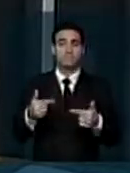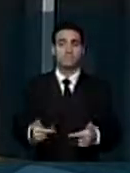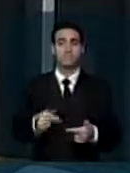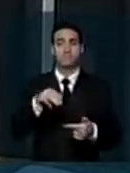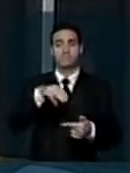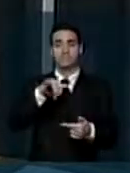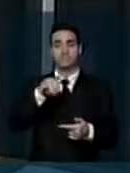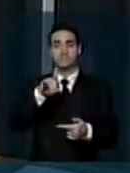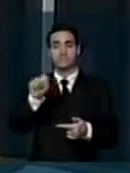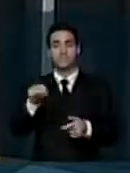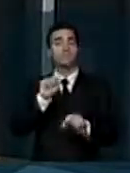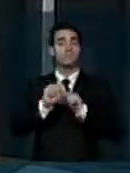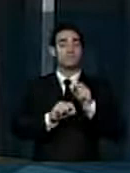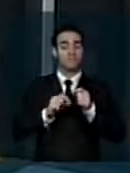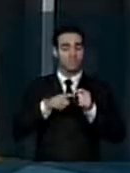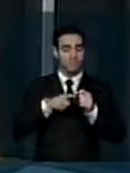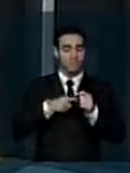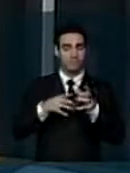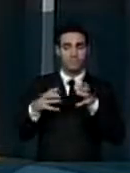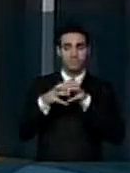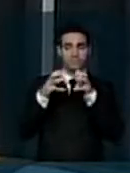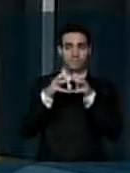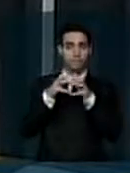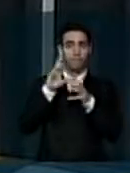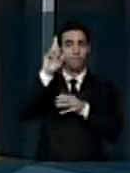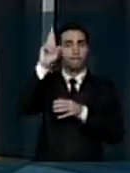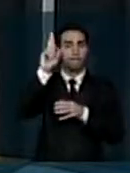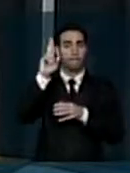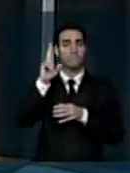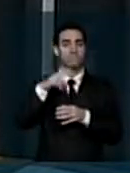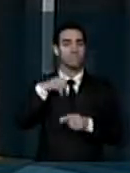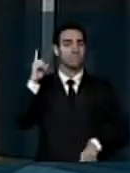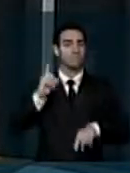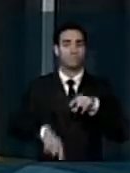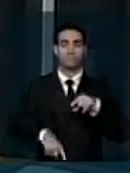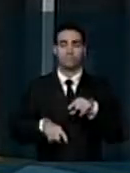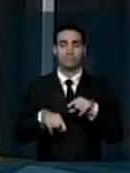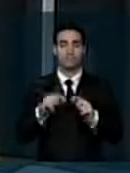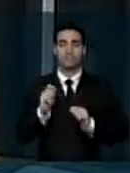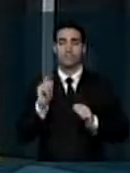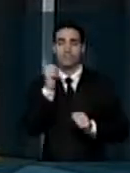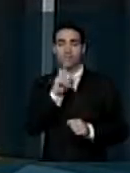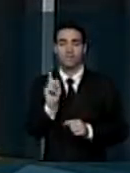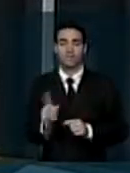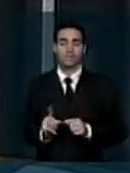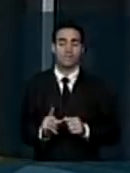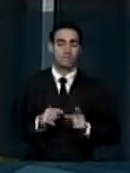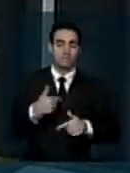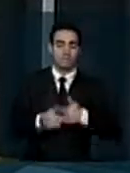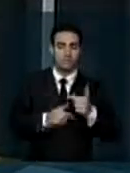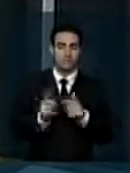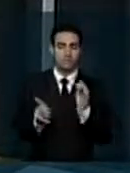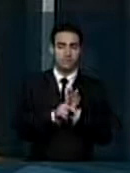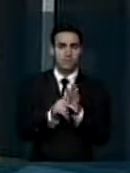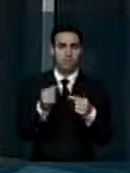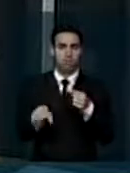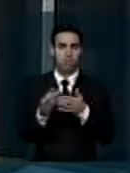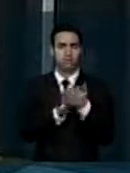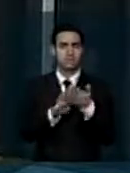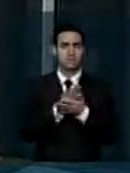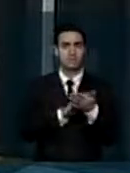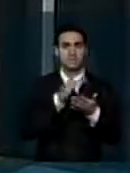mídia, as elites dirigentes impedem que se tomem medidas desfavoráveis a